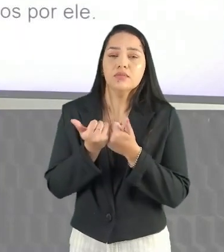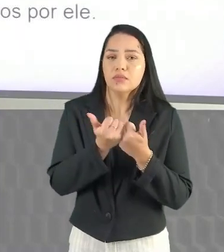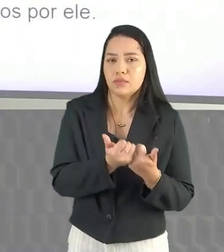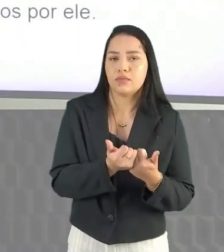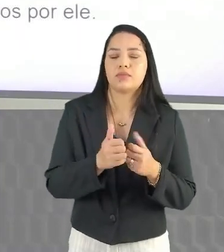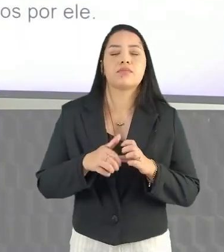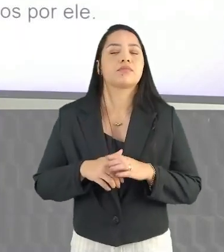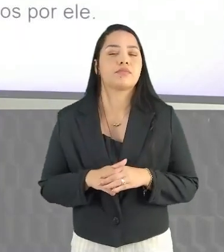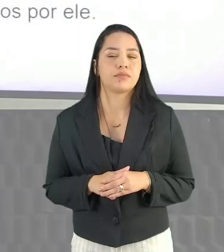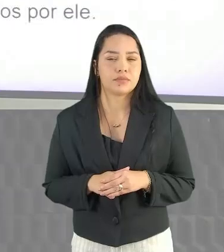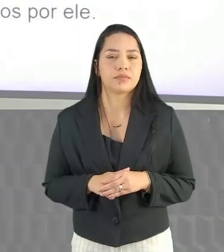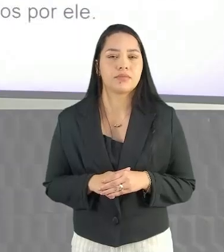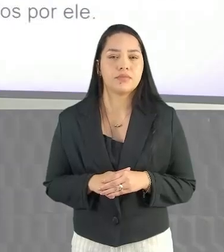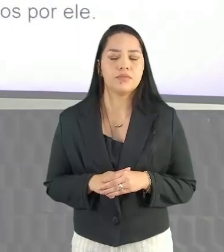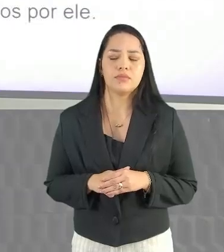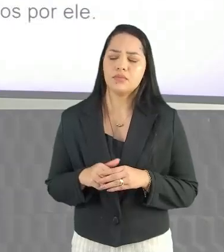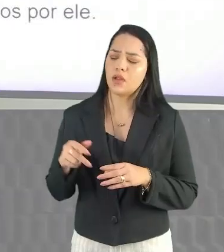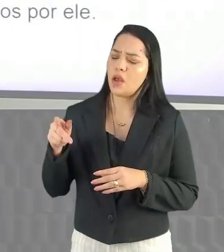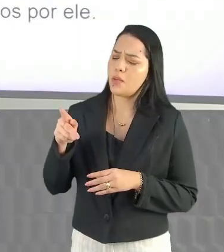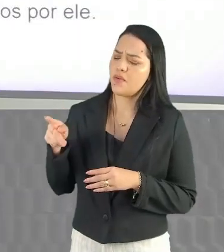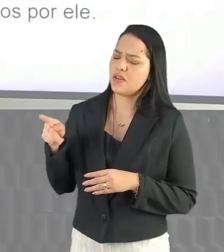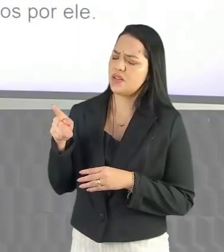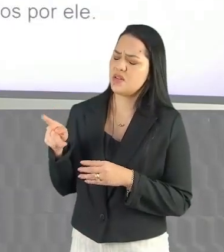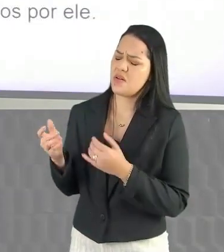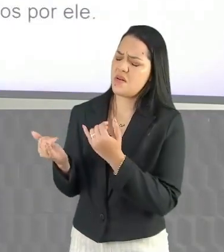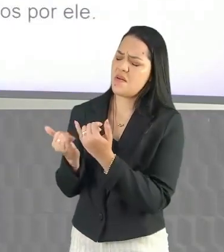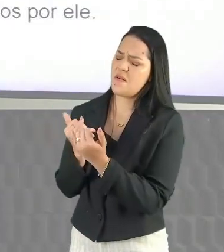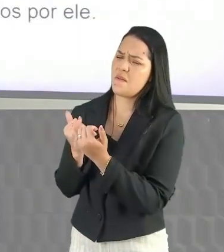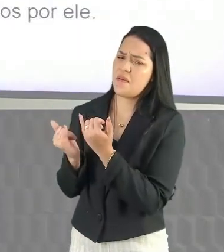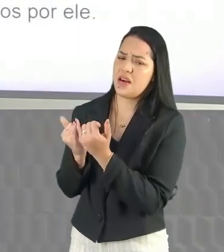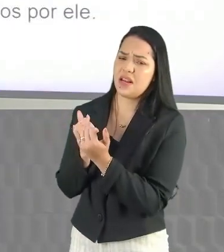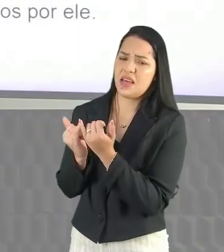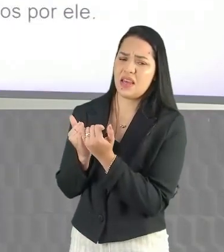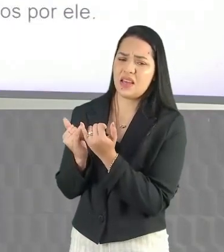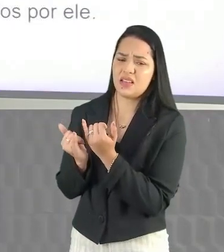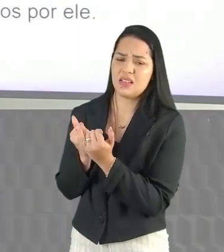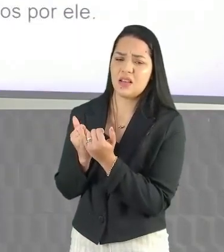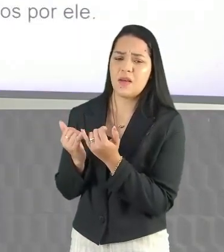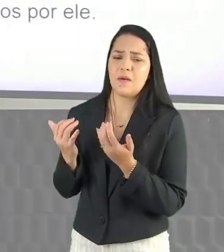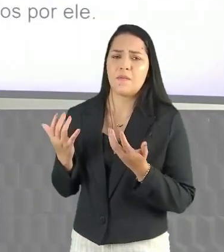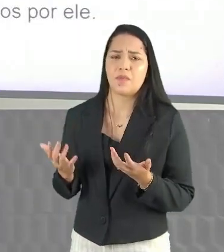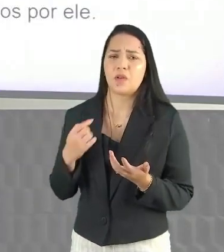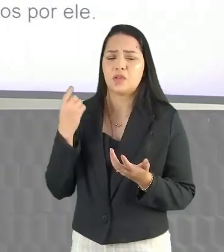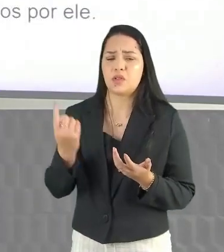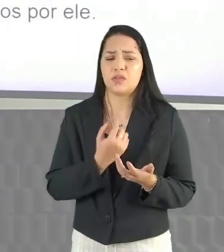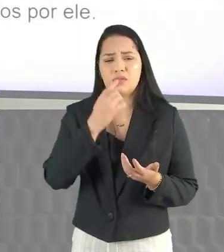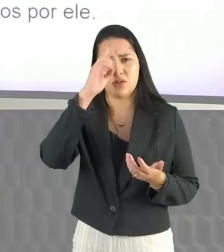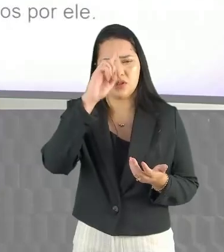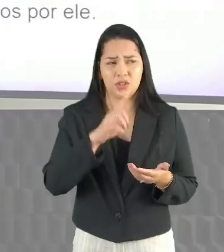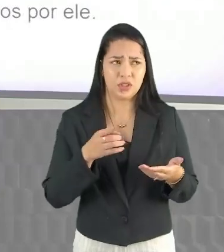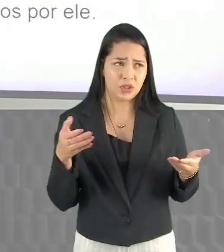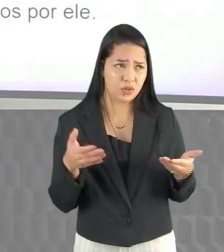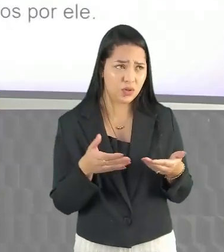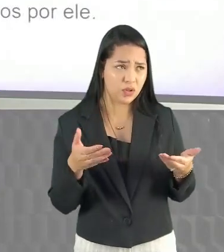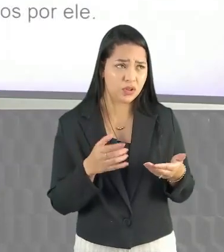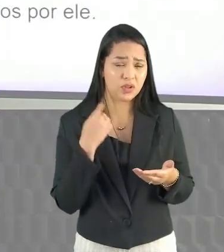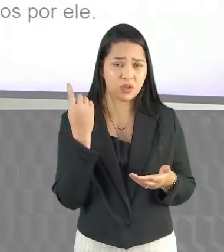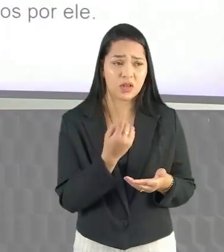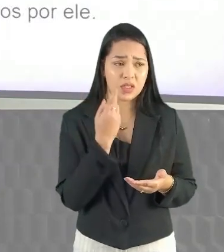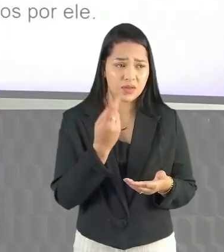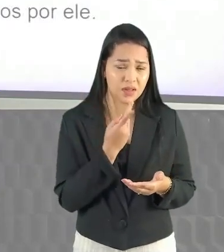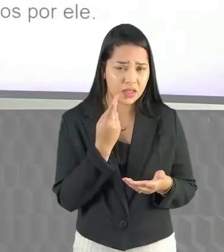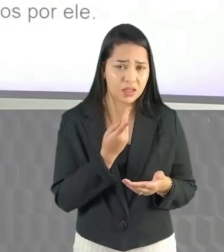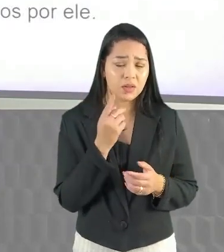por ele. Professor, parece um pouco parecido com os nossos dias atuais. Bom, nós estamos falando da